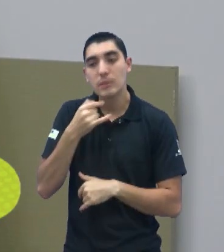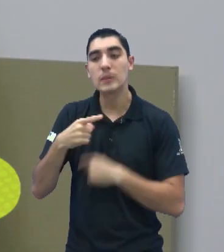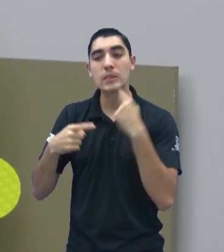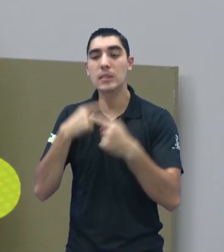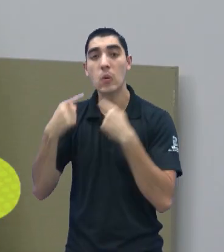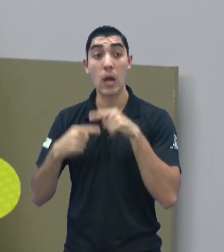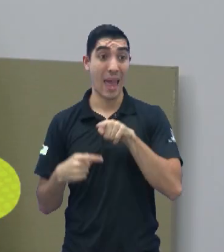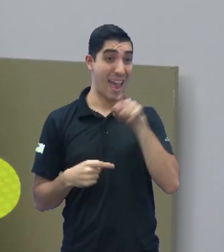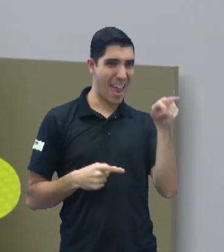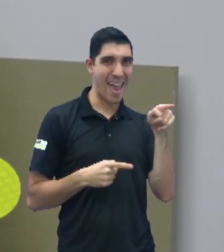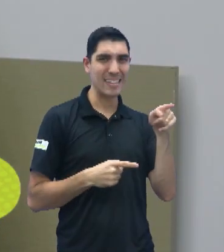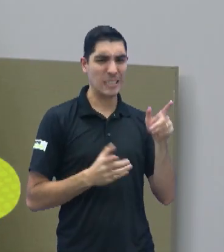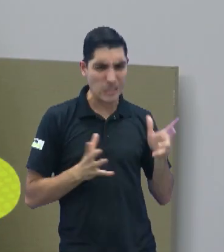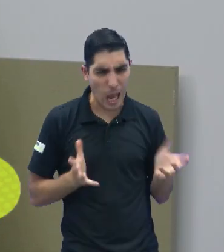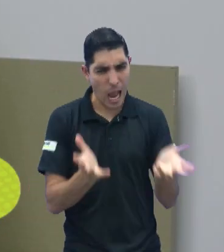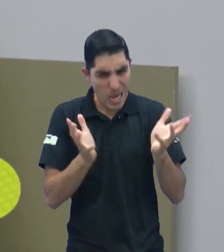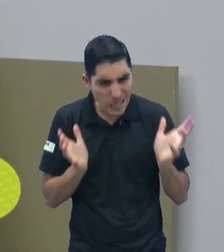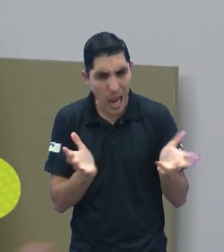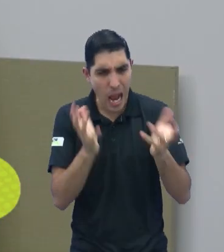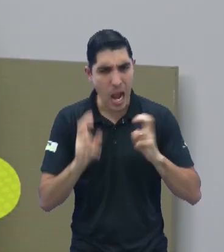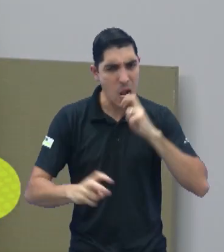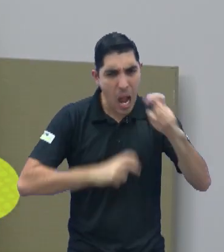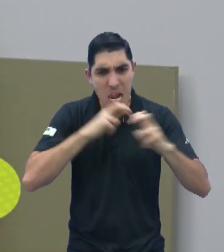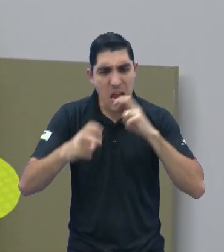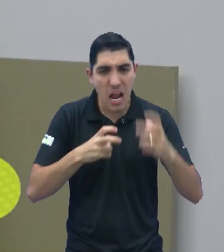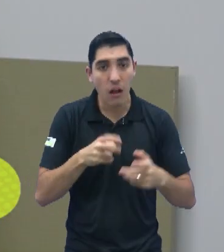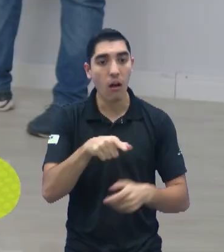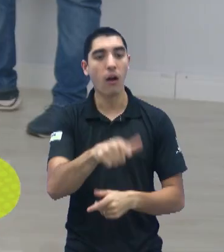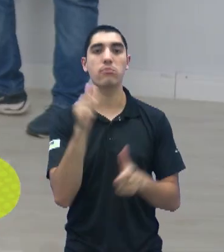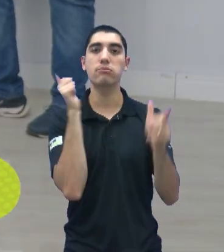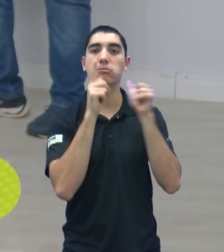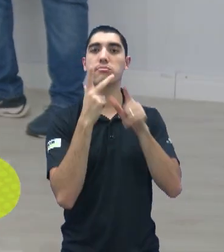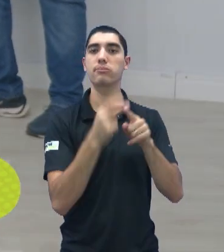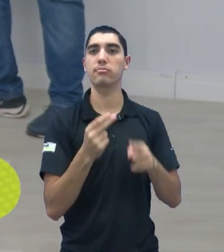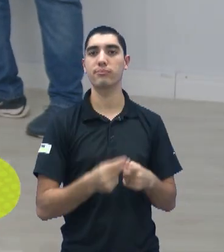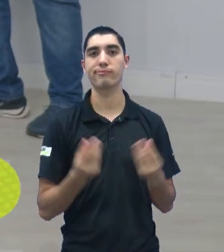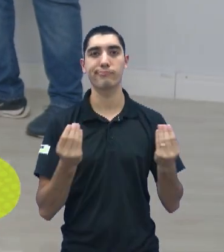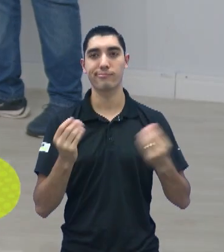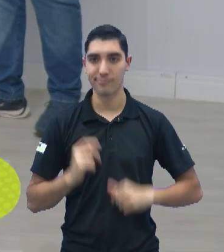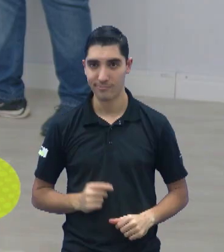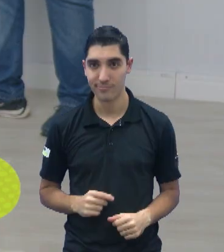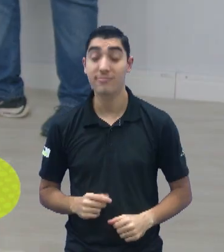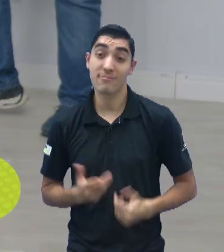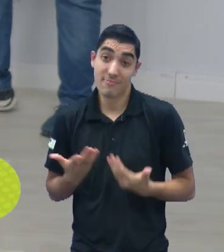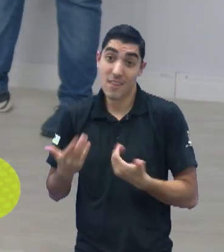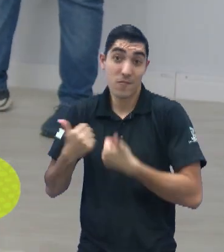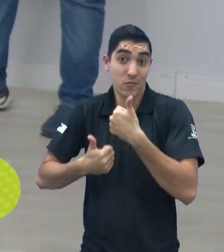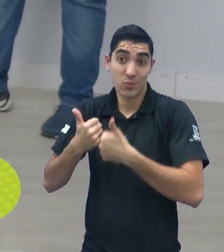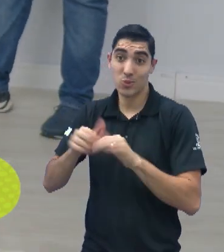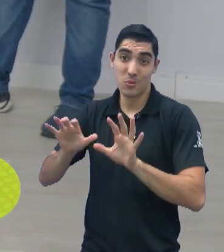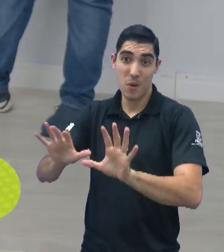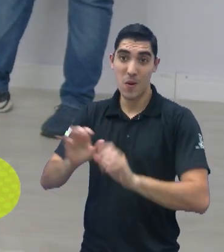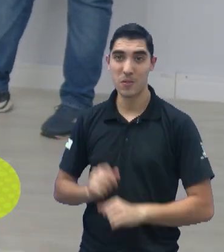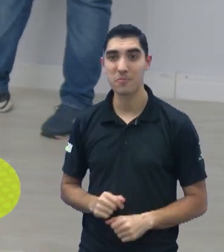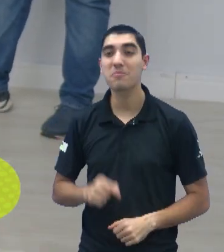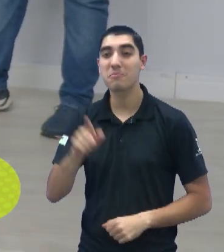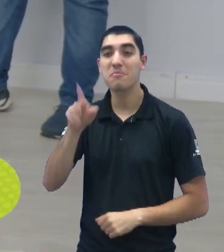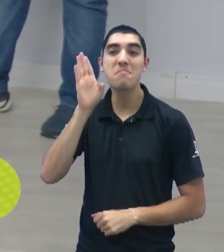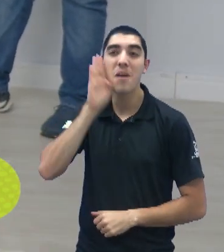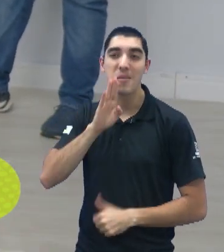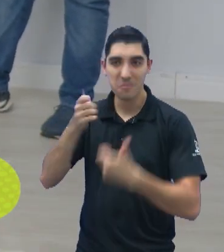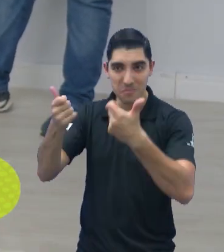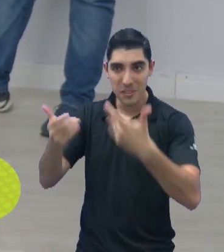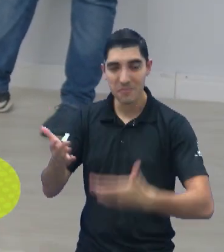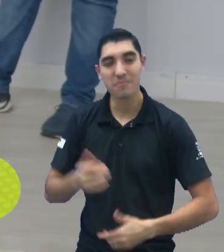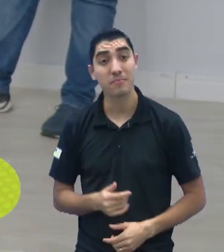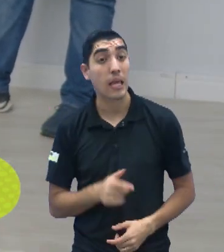que gritava, que ficava naquela loucura, dava certo. Pois é, diz aí, Polito. Futebol, né? Diz aí, Polito. Não, e justamente,